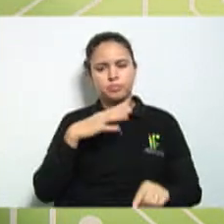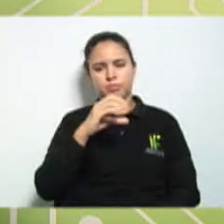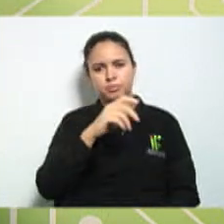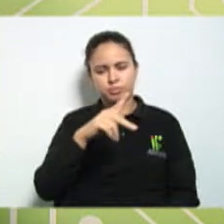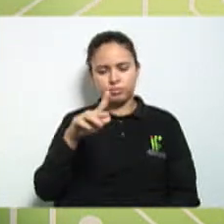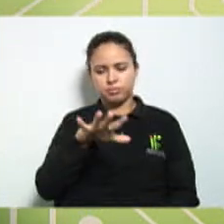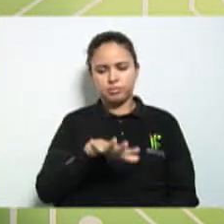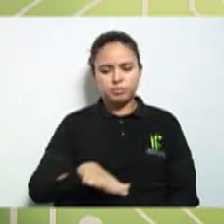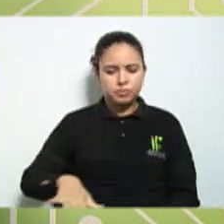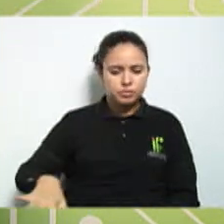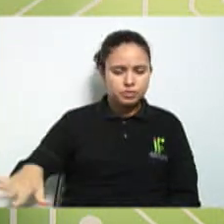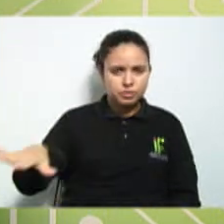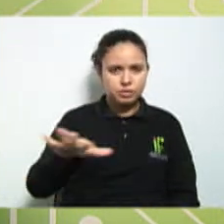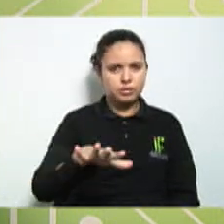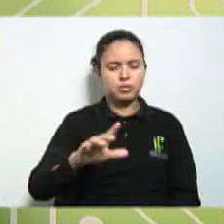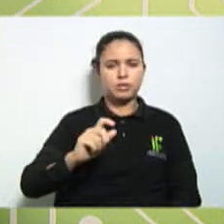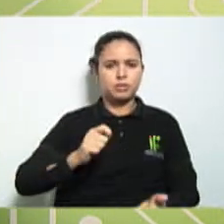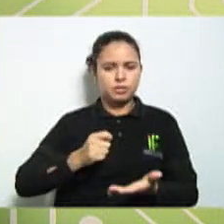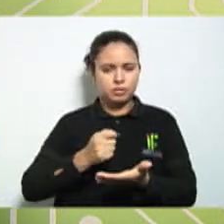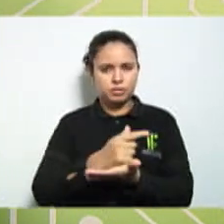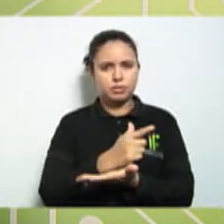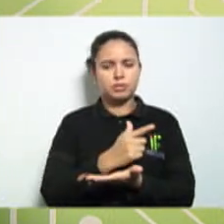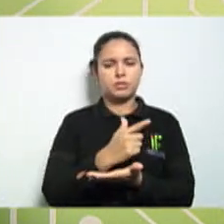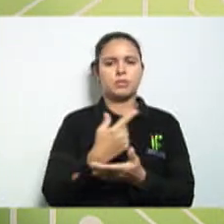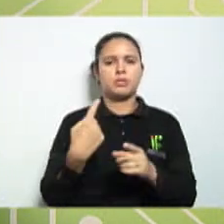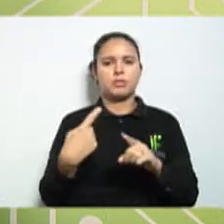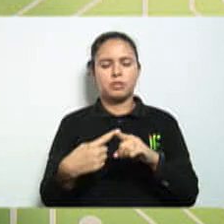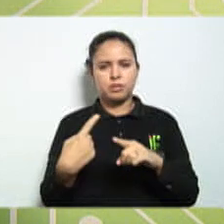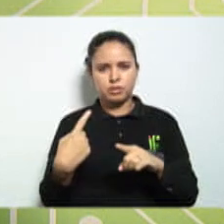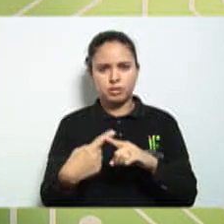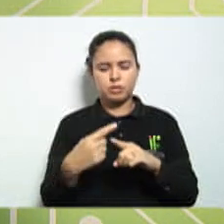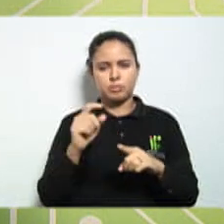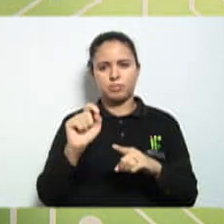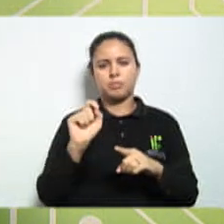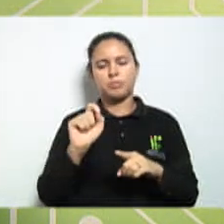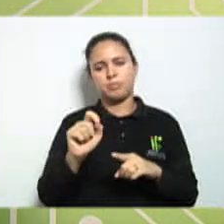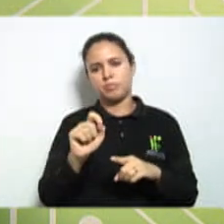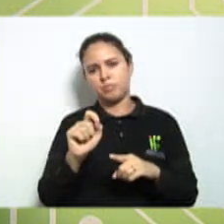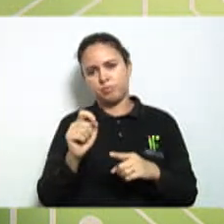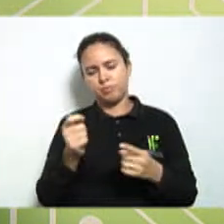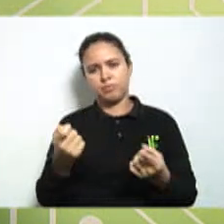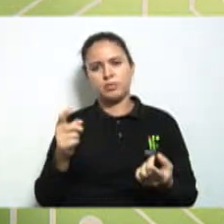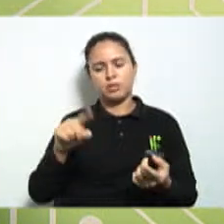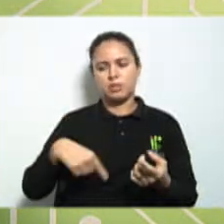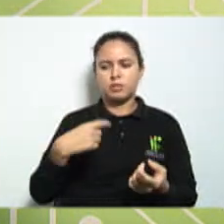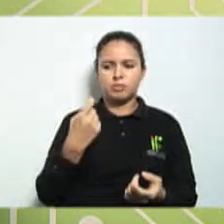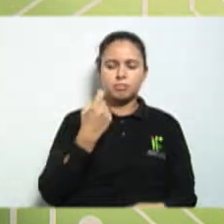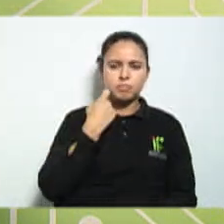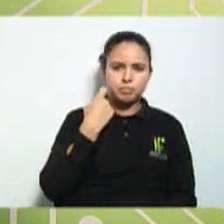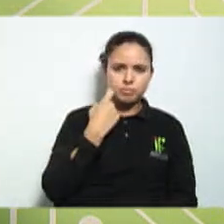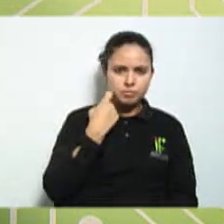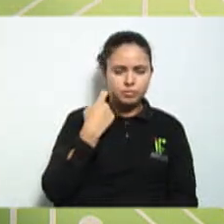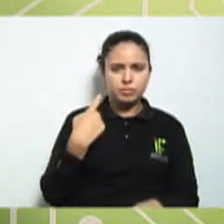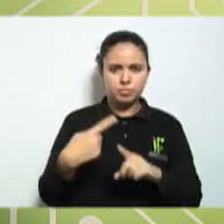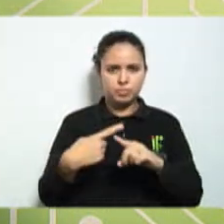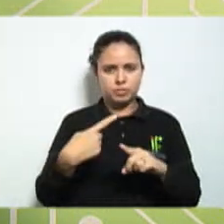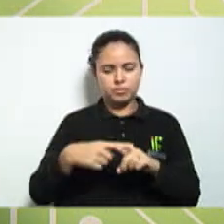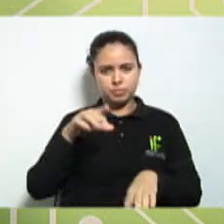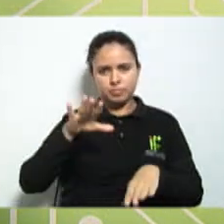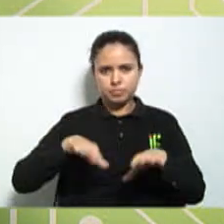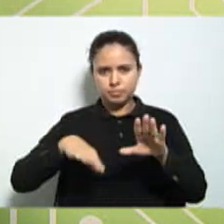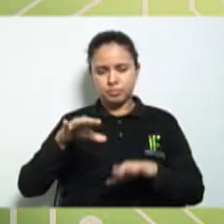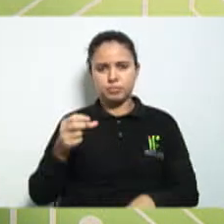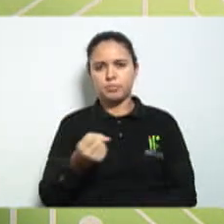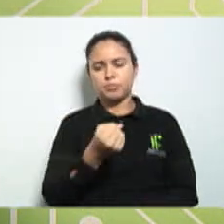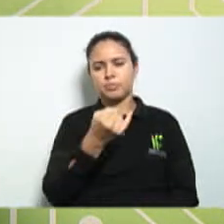de consumo, do ramo agropecuário, que dependendo da quantidade de